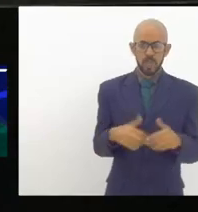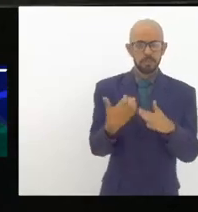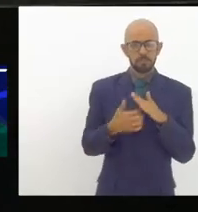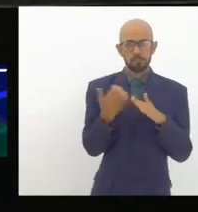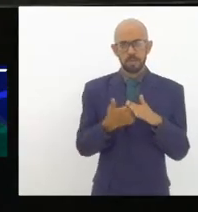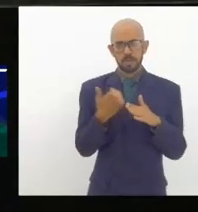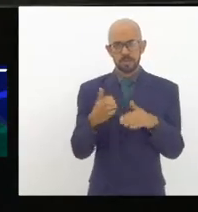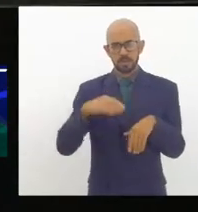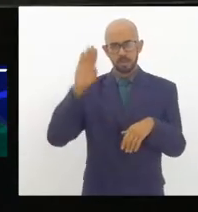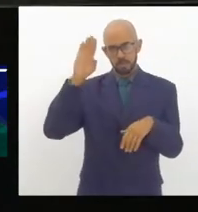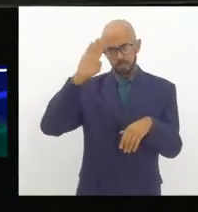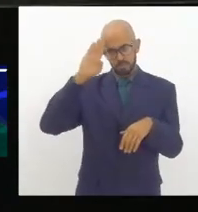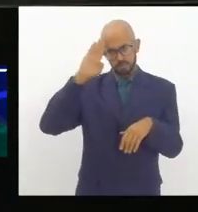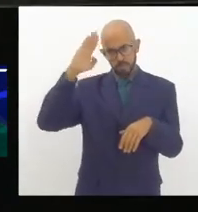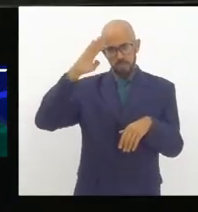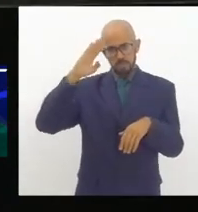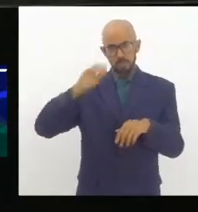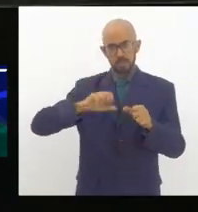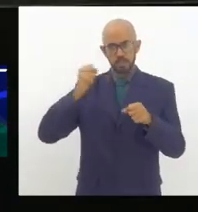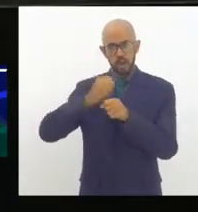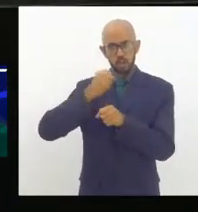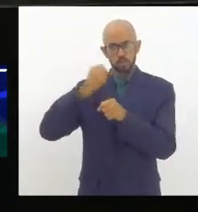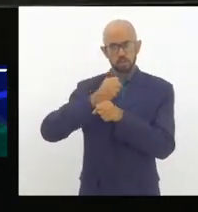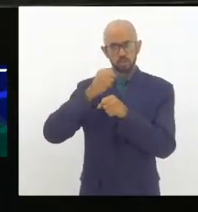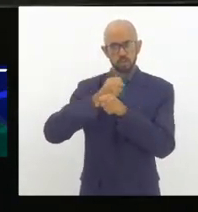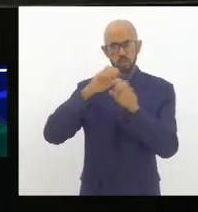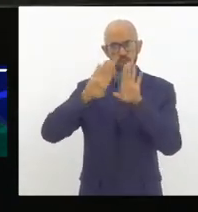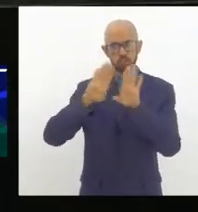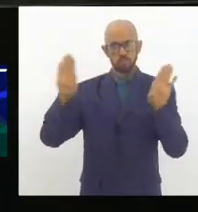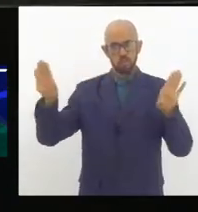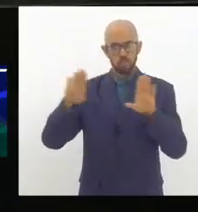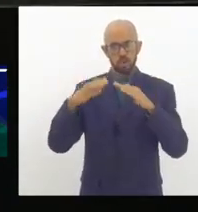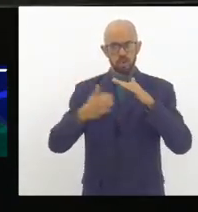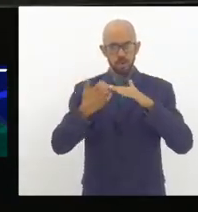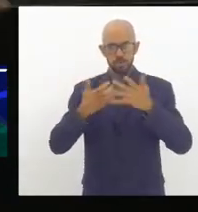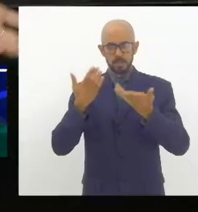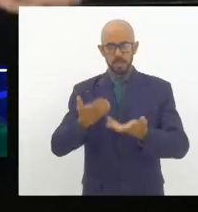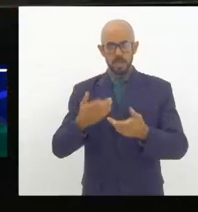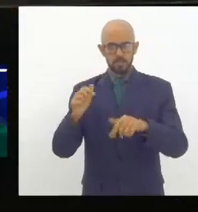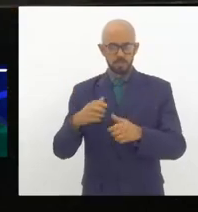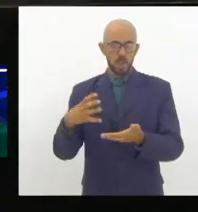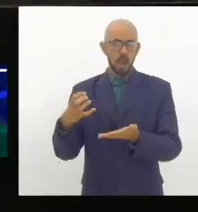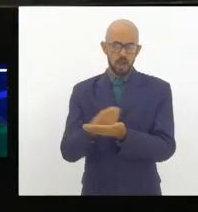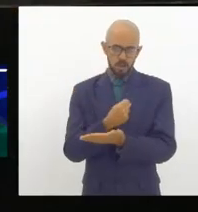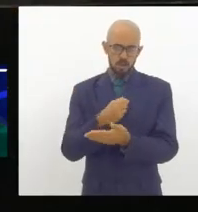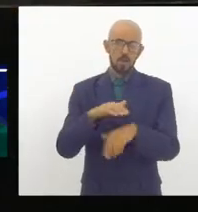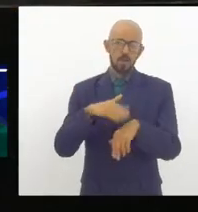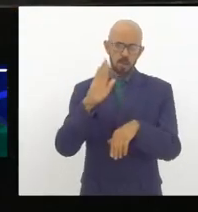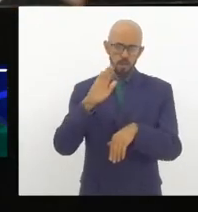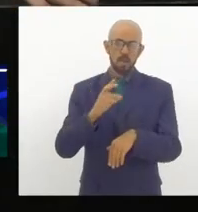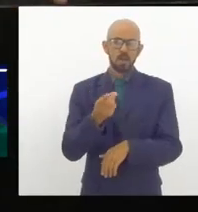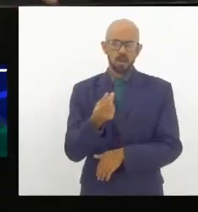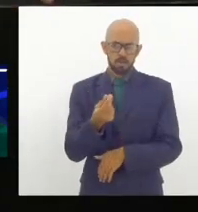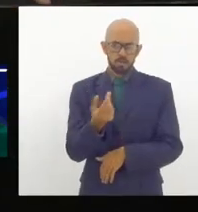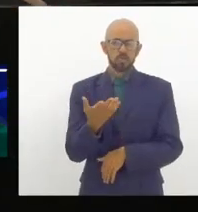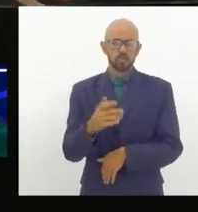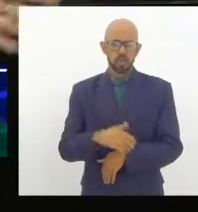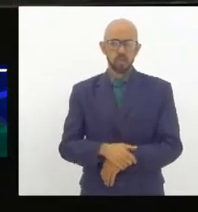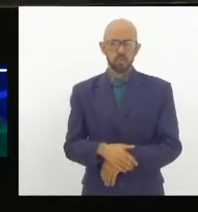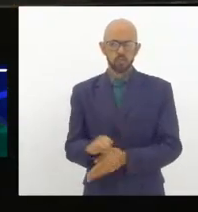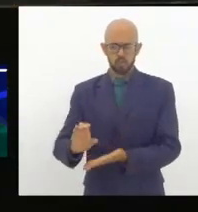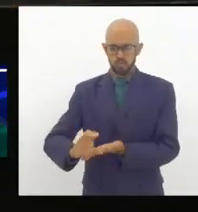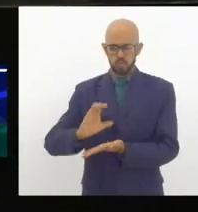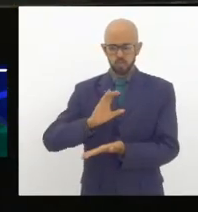para construir os muros e sendo assim ela vai ter aumento na arrecadação na receita dela